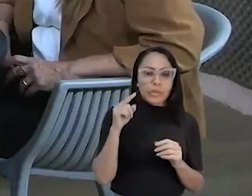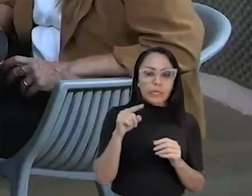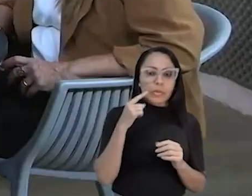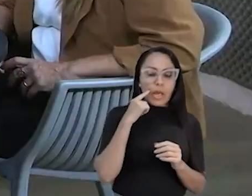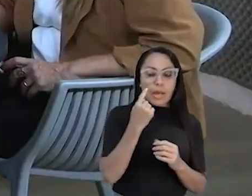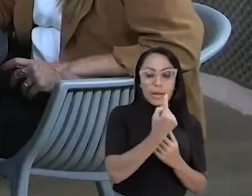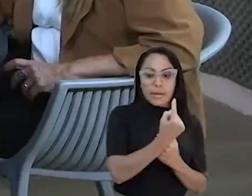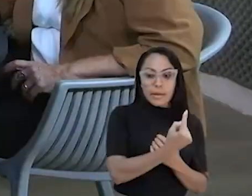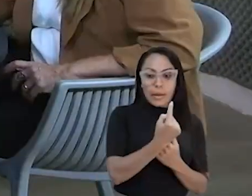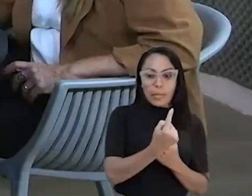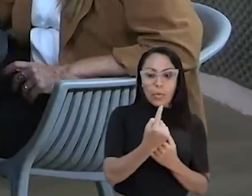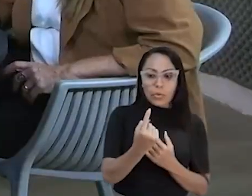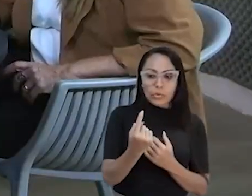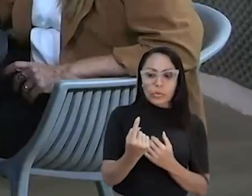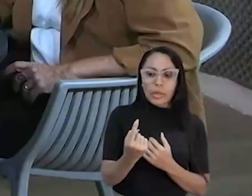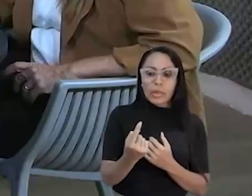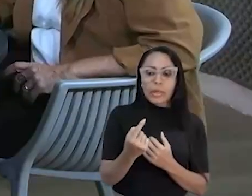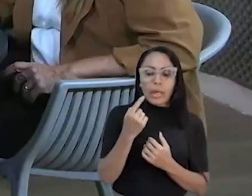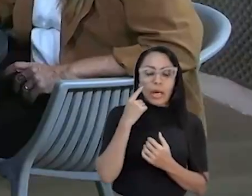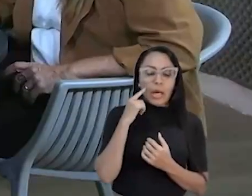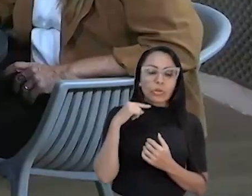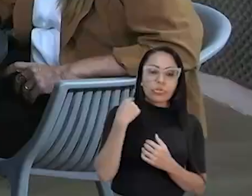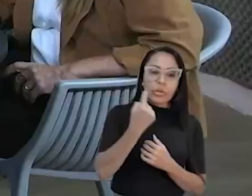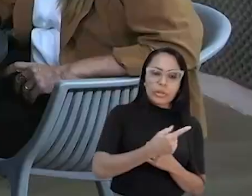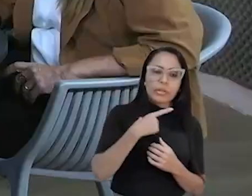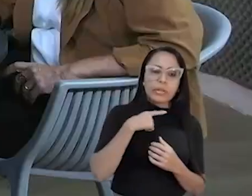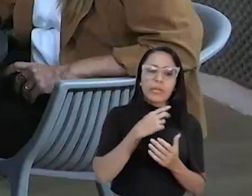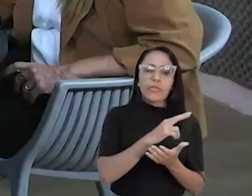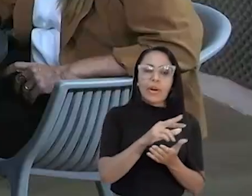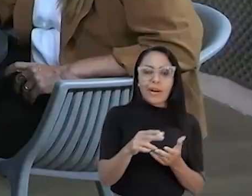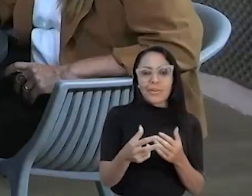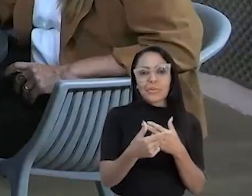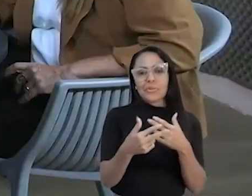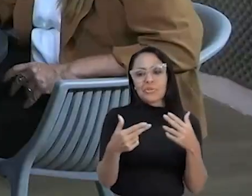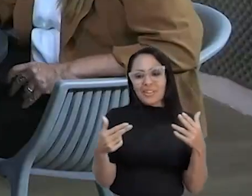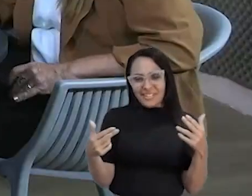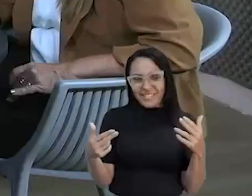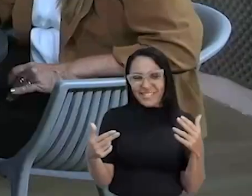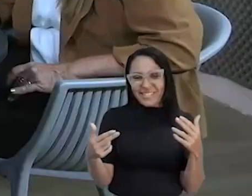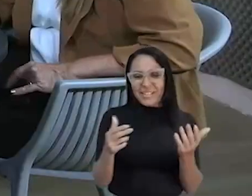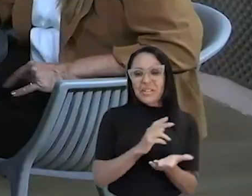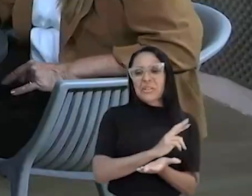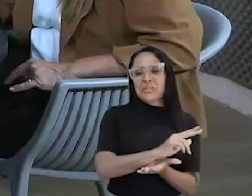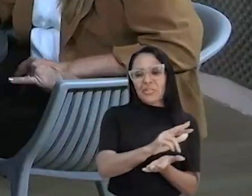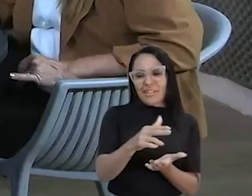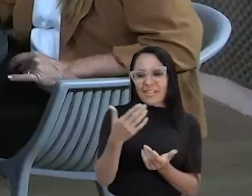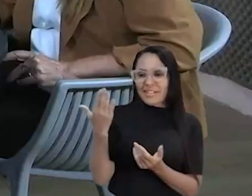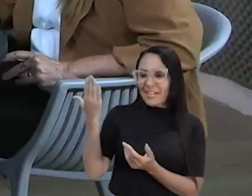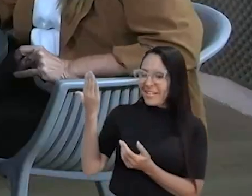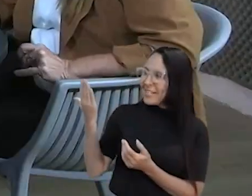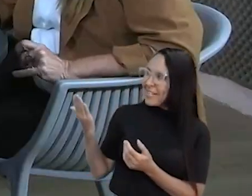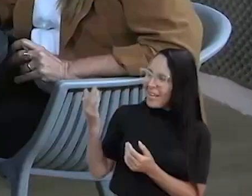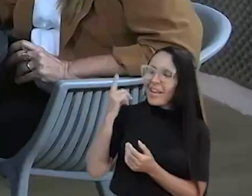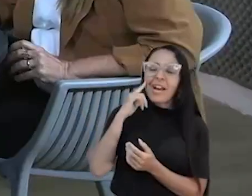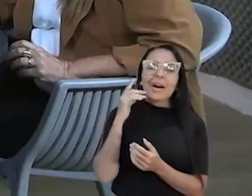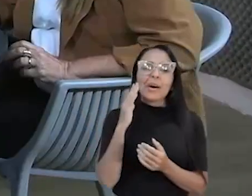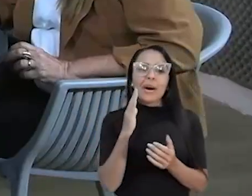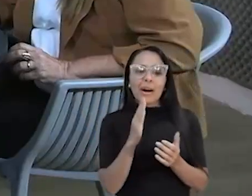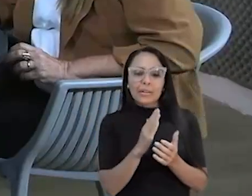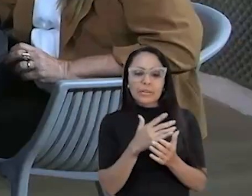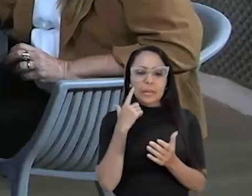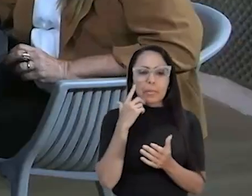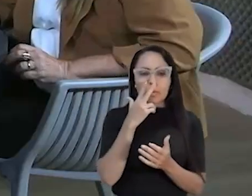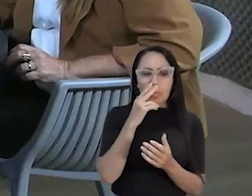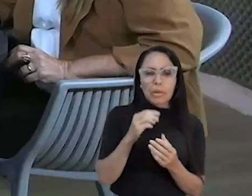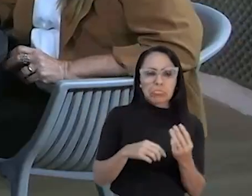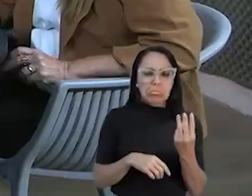cada módulo, a gente tem vários diferentes aqui. Não é um que se repete, mas várias, acho que deve ter